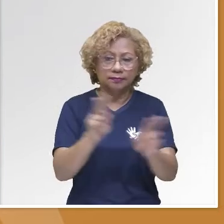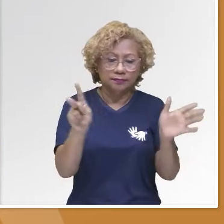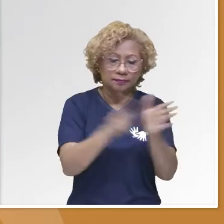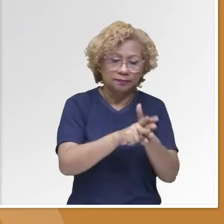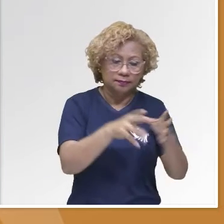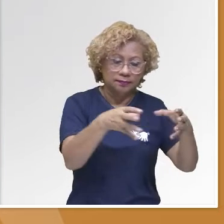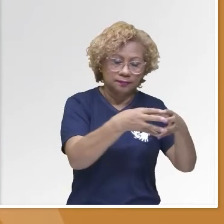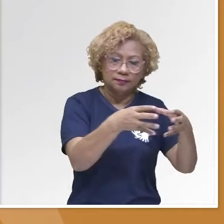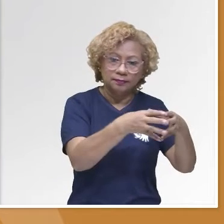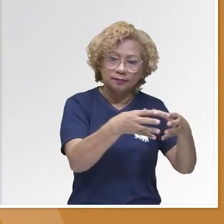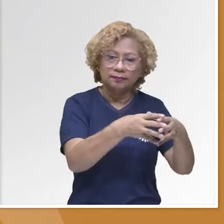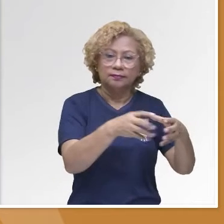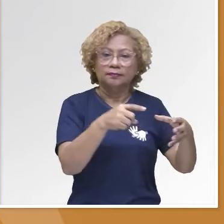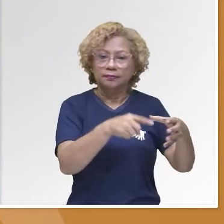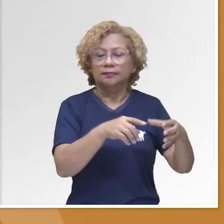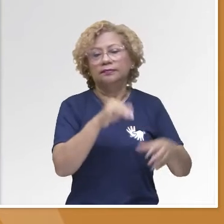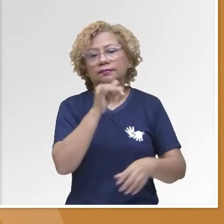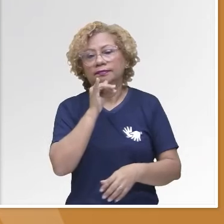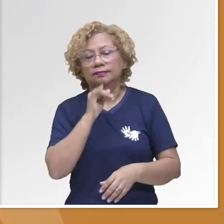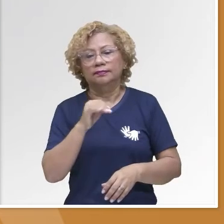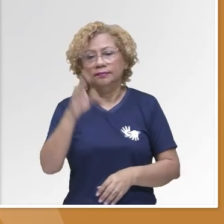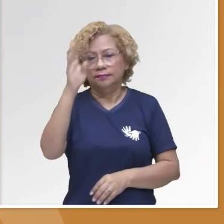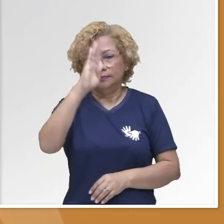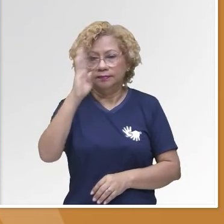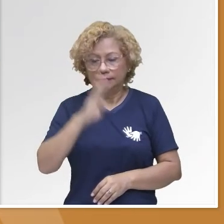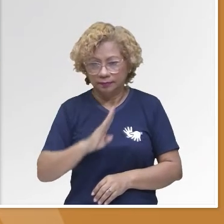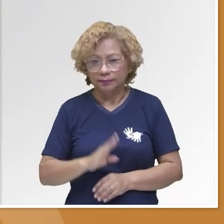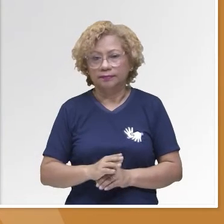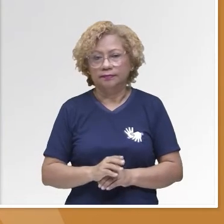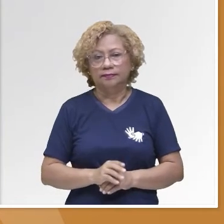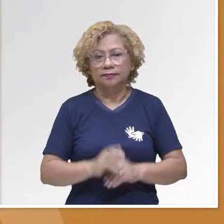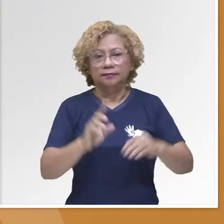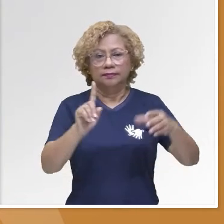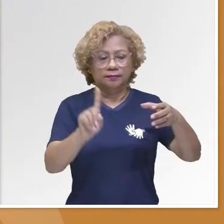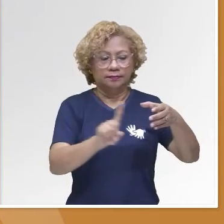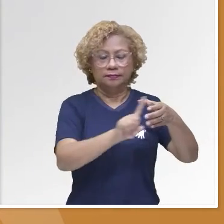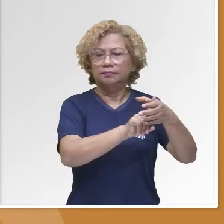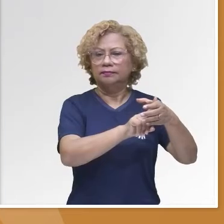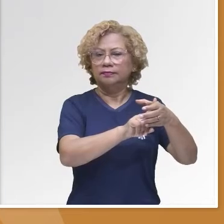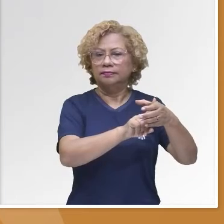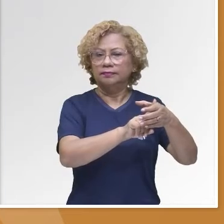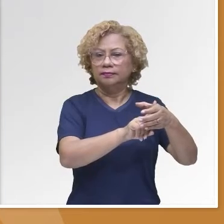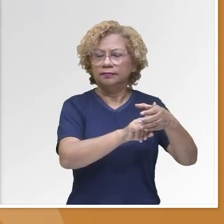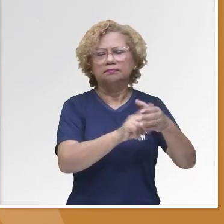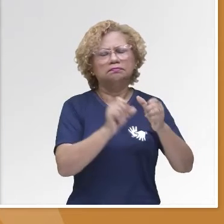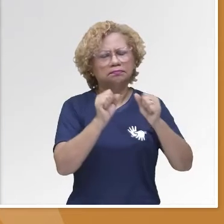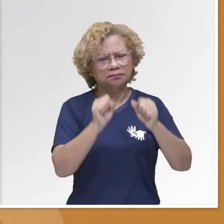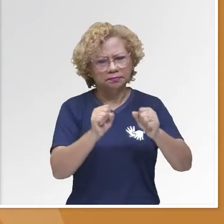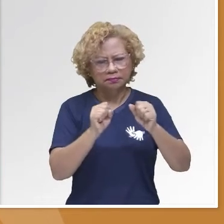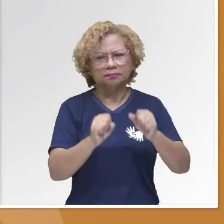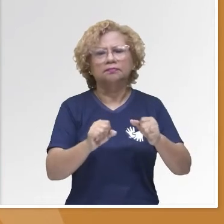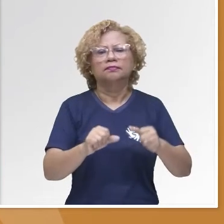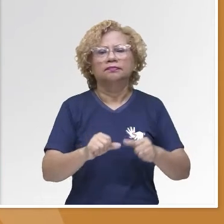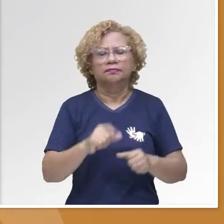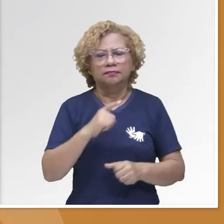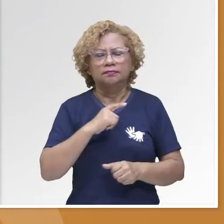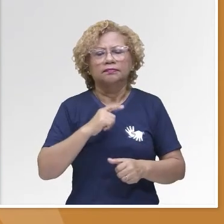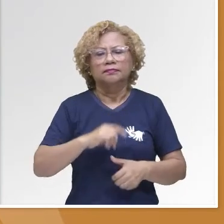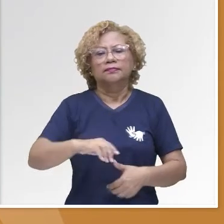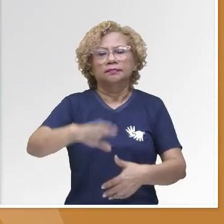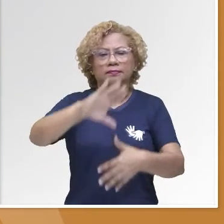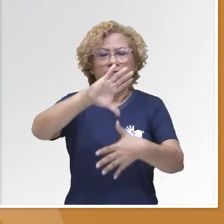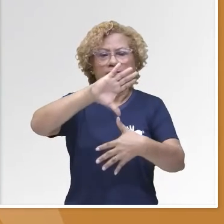relação econômica. Aqui no Brasil, o Brasil ele pode se juntar com quem? Com vários países que estão inseridos aqui na América do Sul, né?